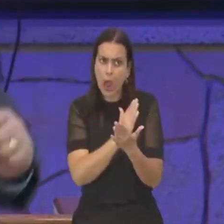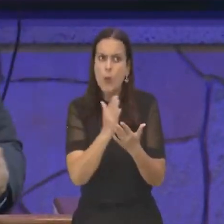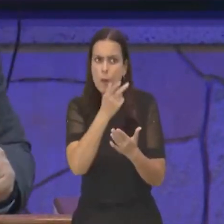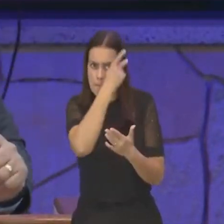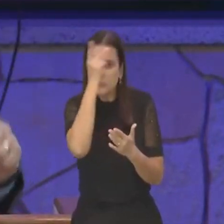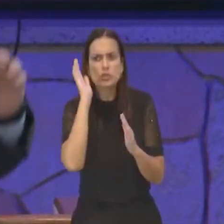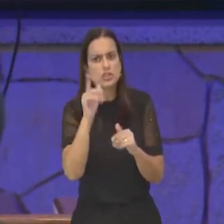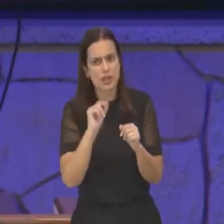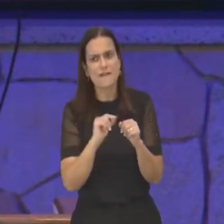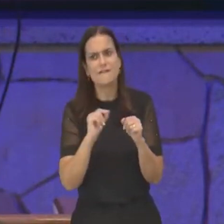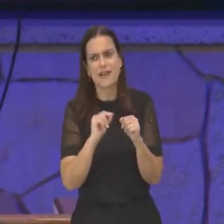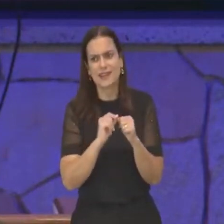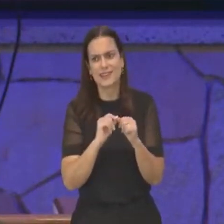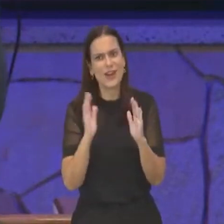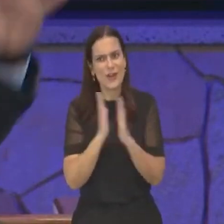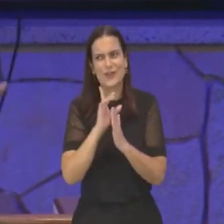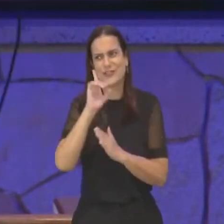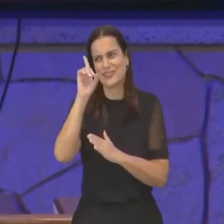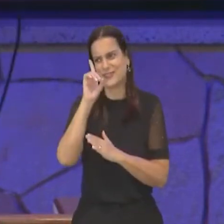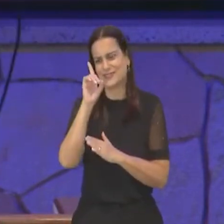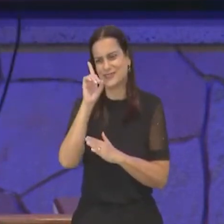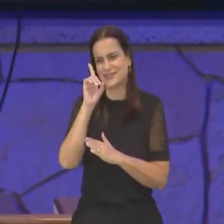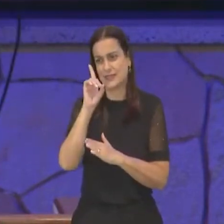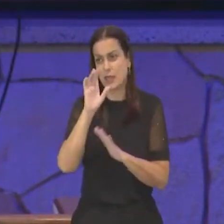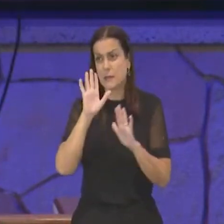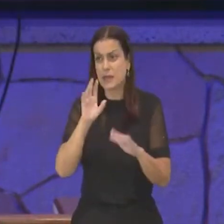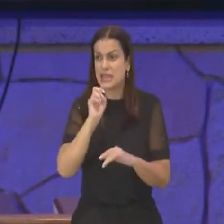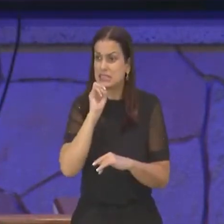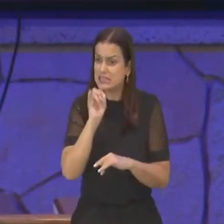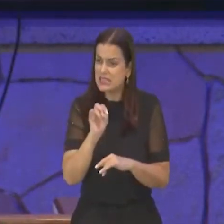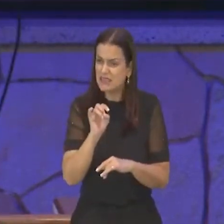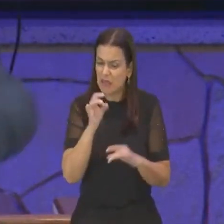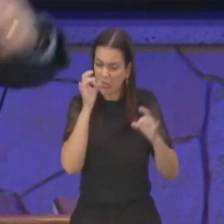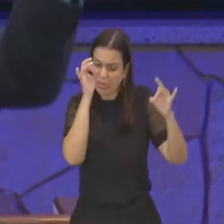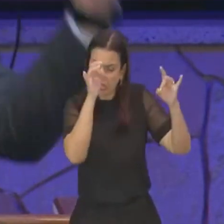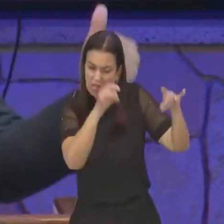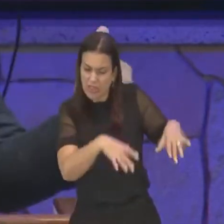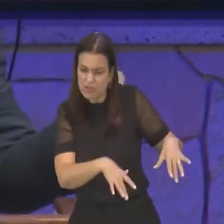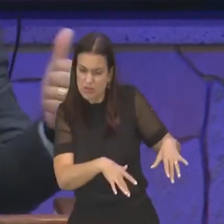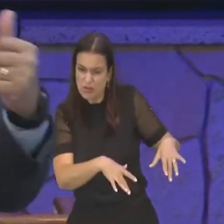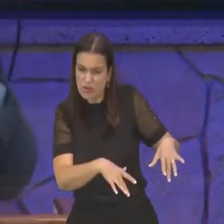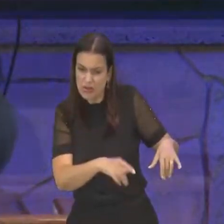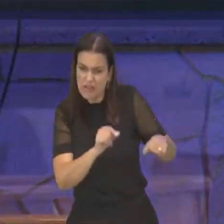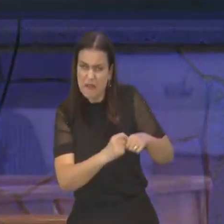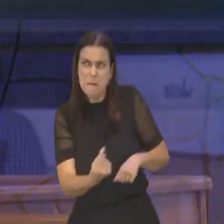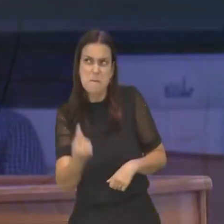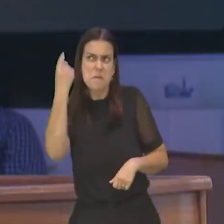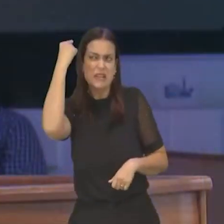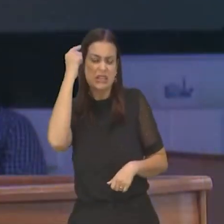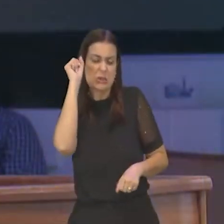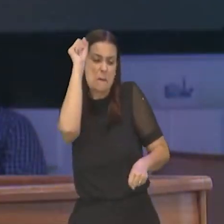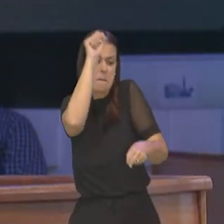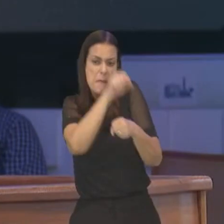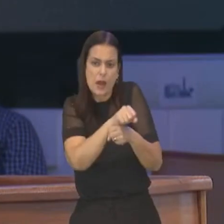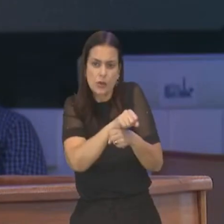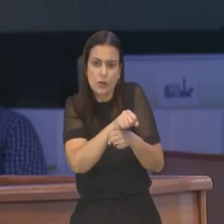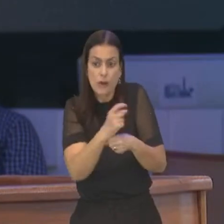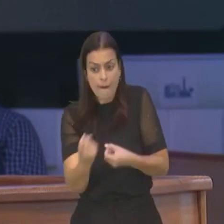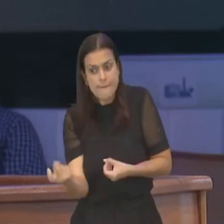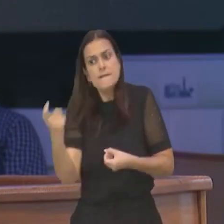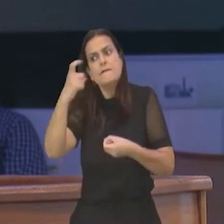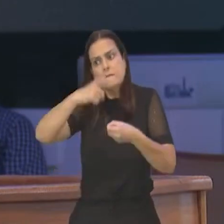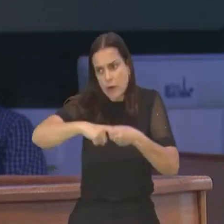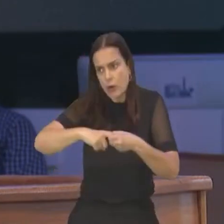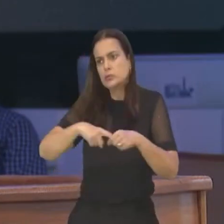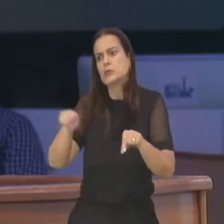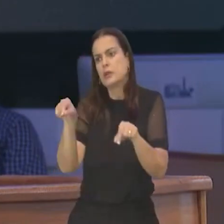Louvado seja o nome do Senhor. E se por alguma razão você realizava no passado e deixou de fazer, volte